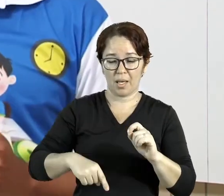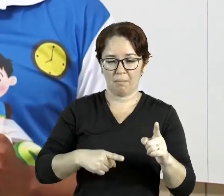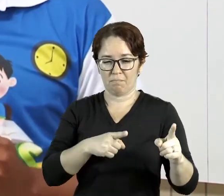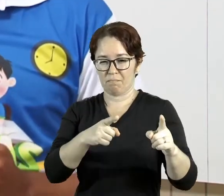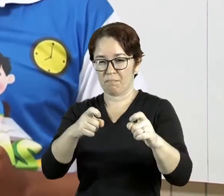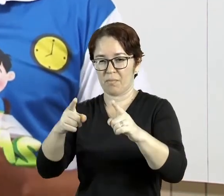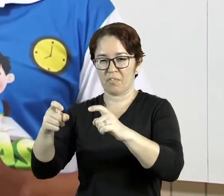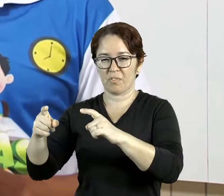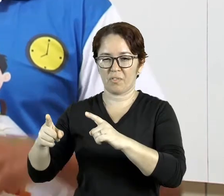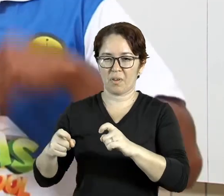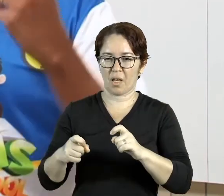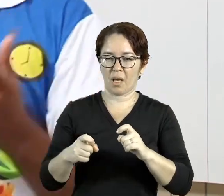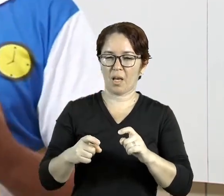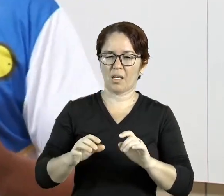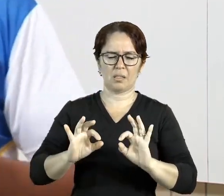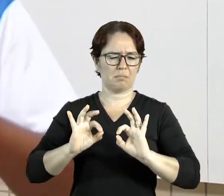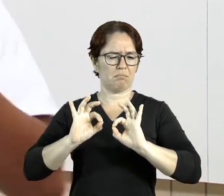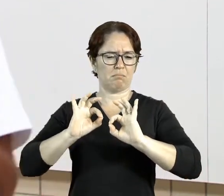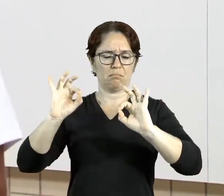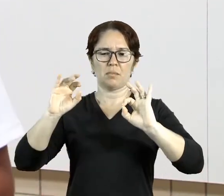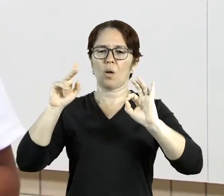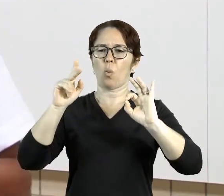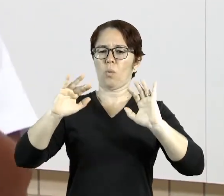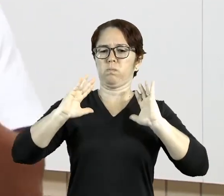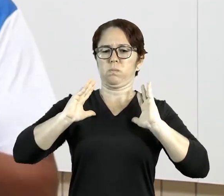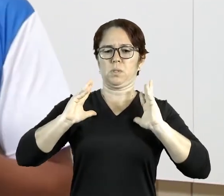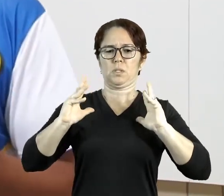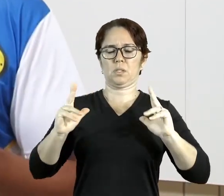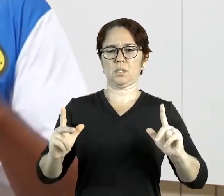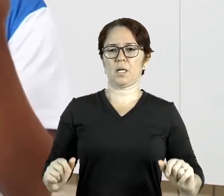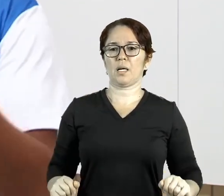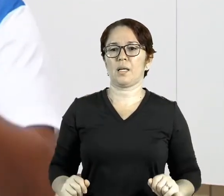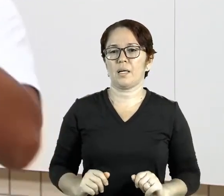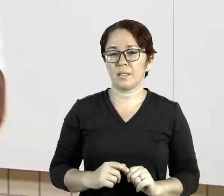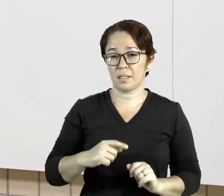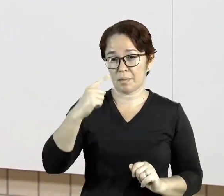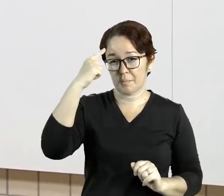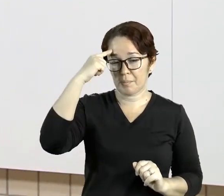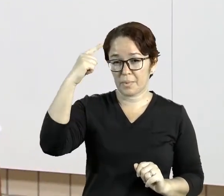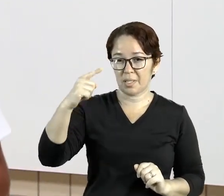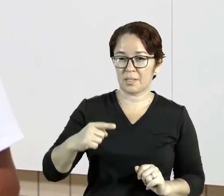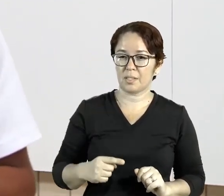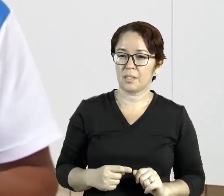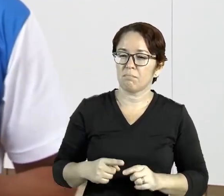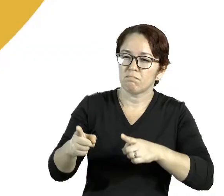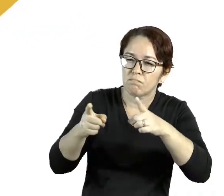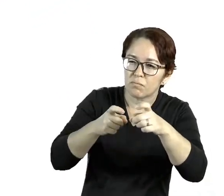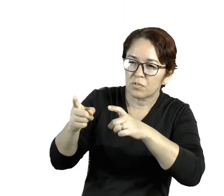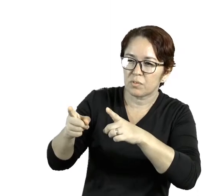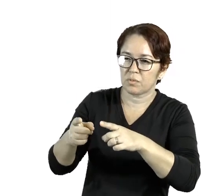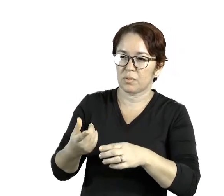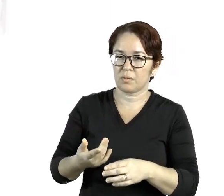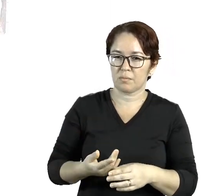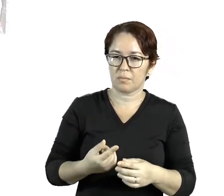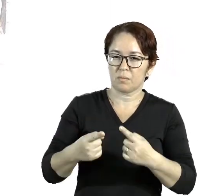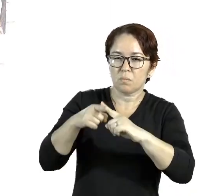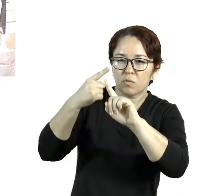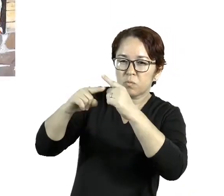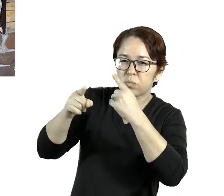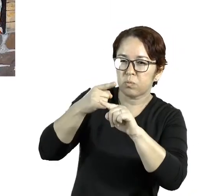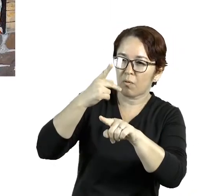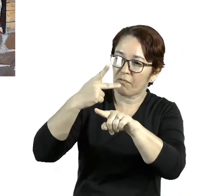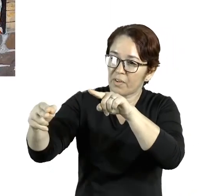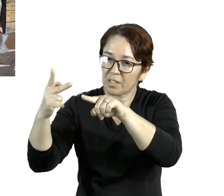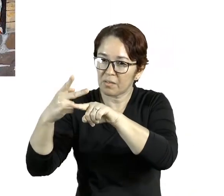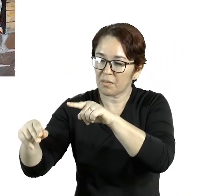utilizavam a guerra, né, principalmente para capturar prisioneiros para fazer sacrifícios humanos, tá? Gente, mas